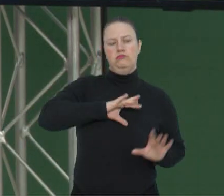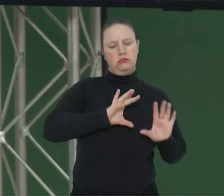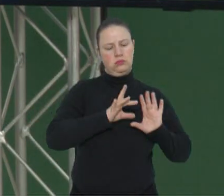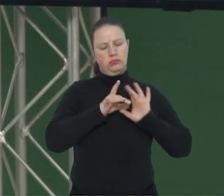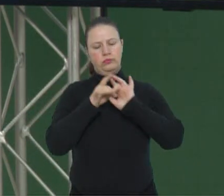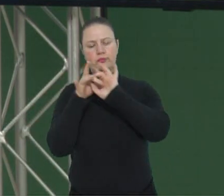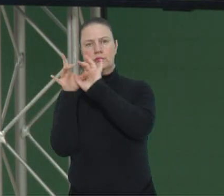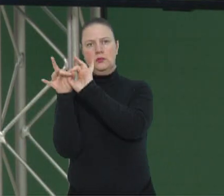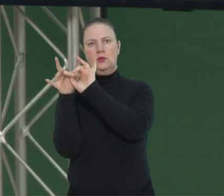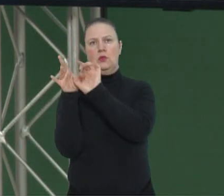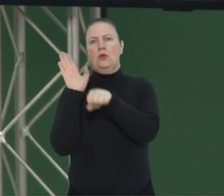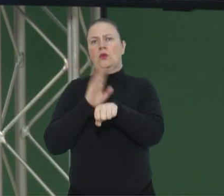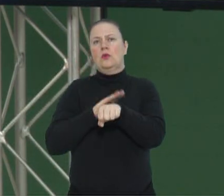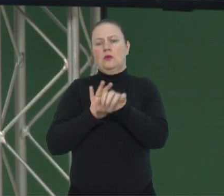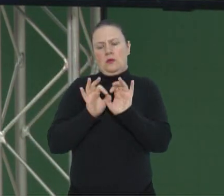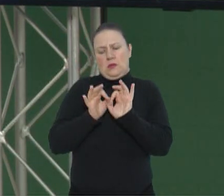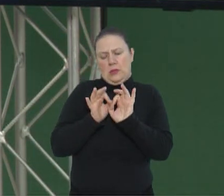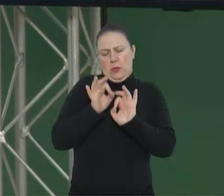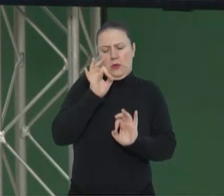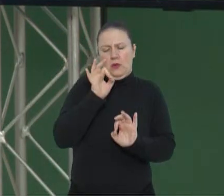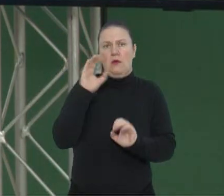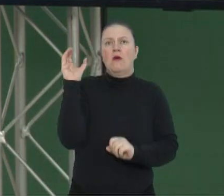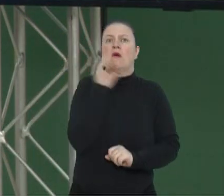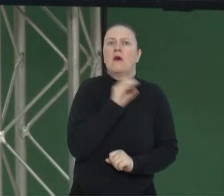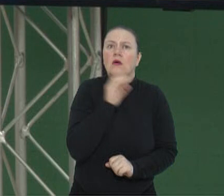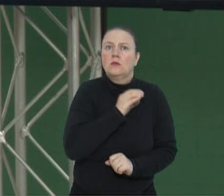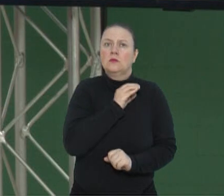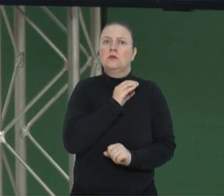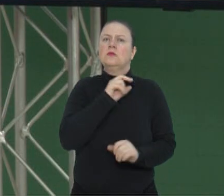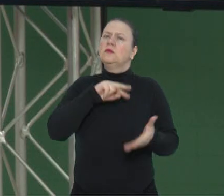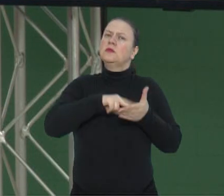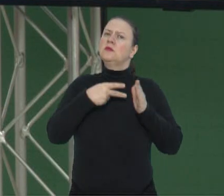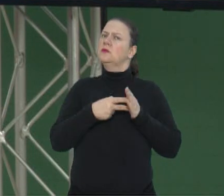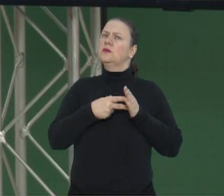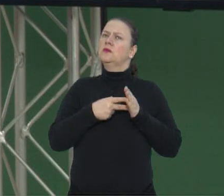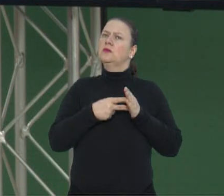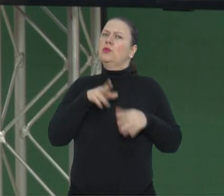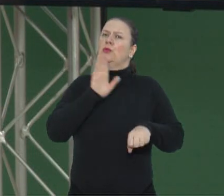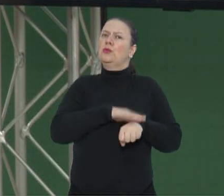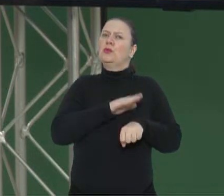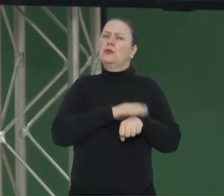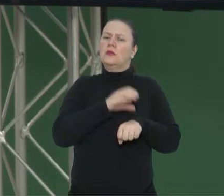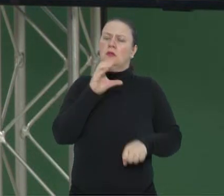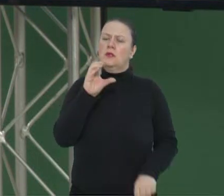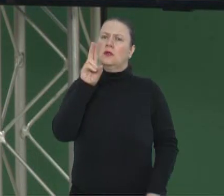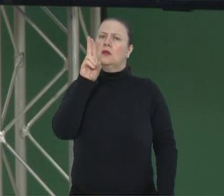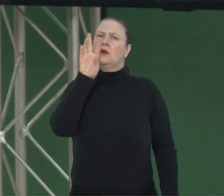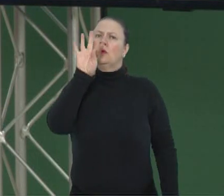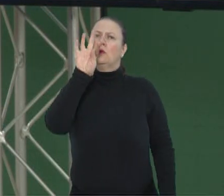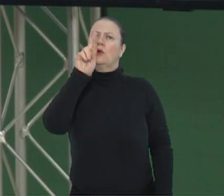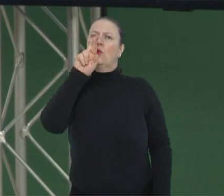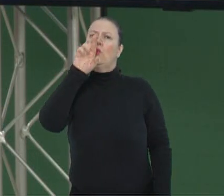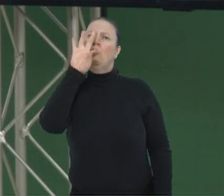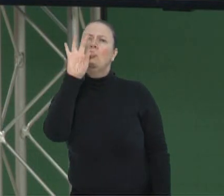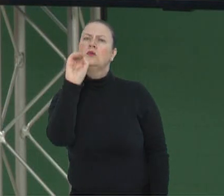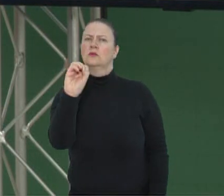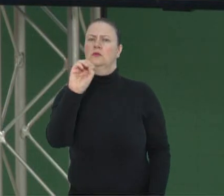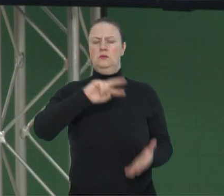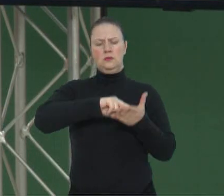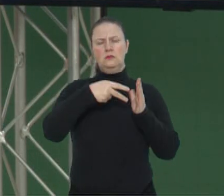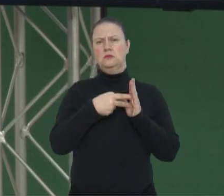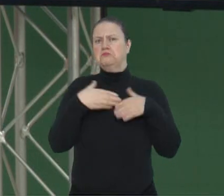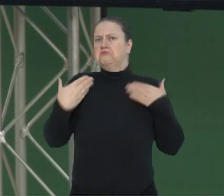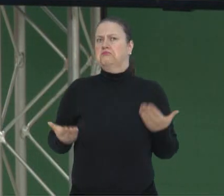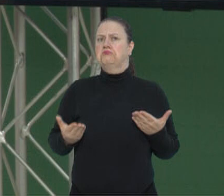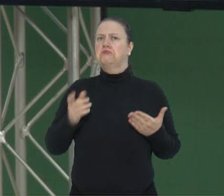Sentir que o tempo é curto. O que significa para nós, né? Falar o tempo é curto? Qual o significado que está por